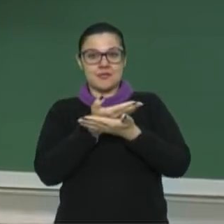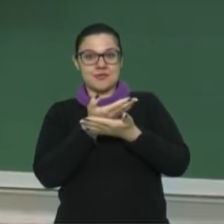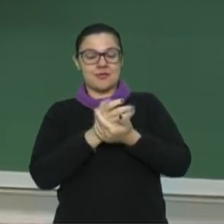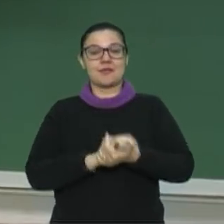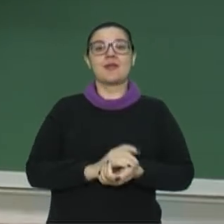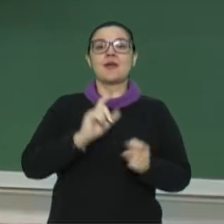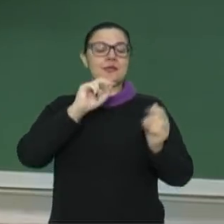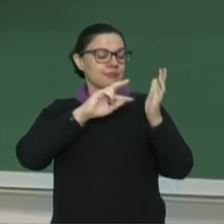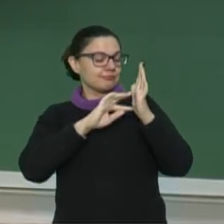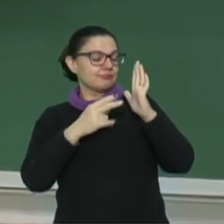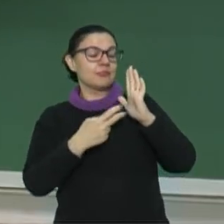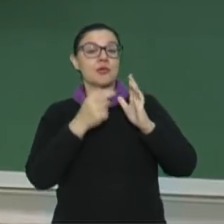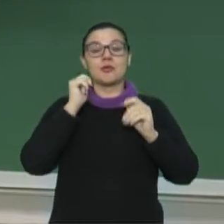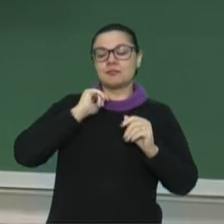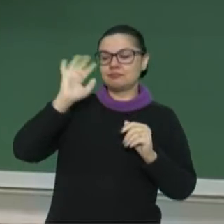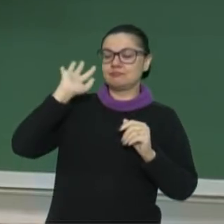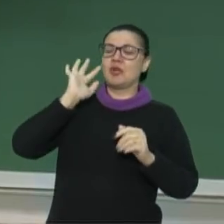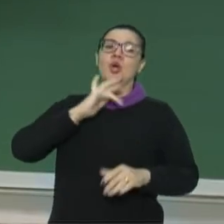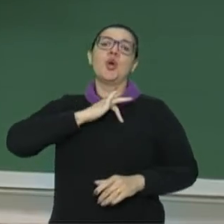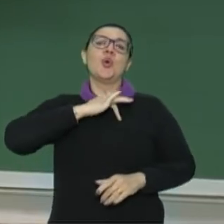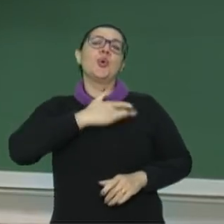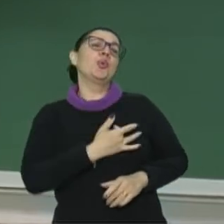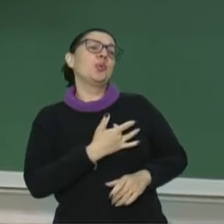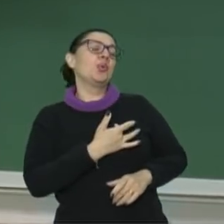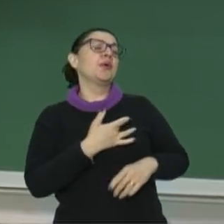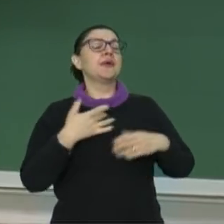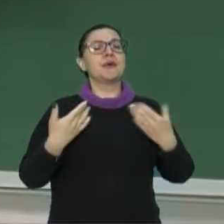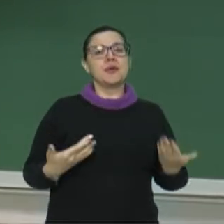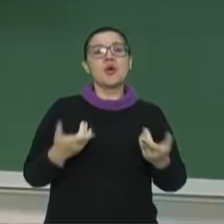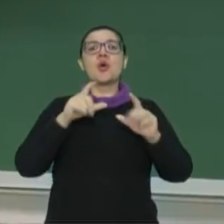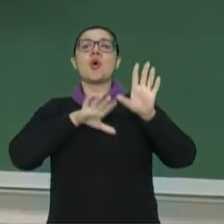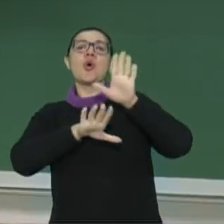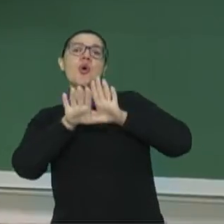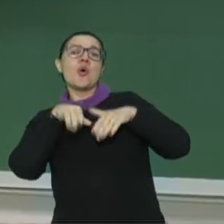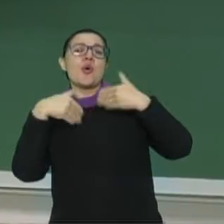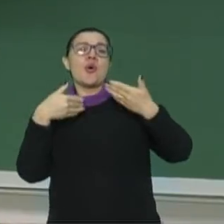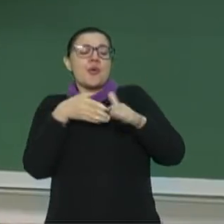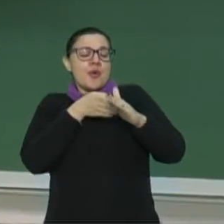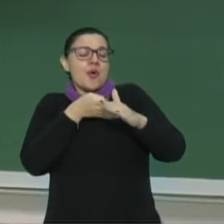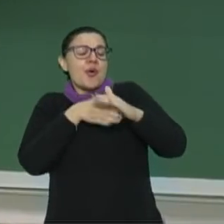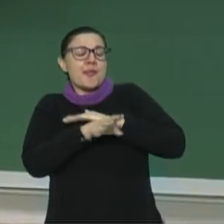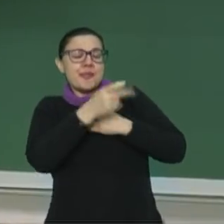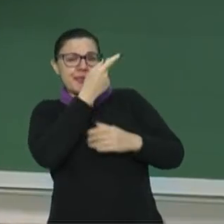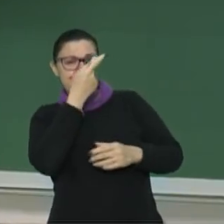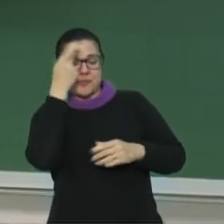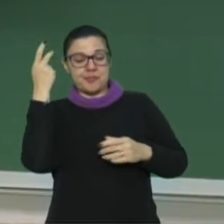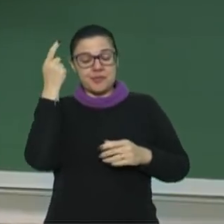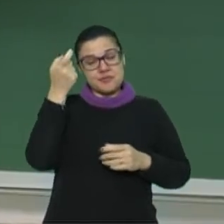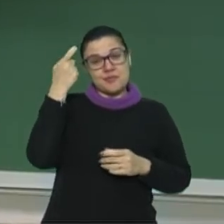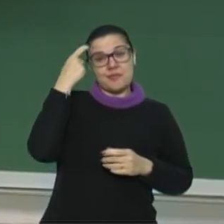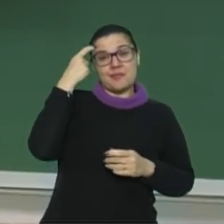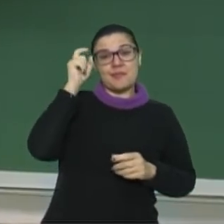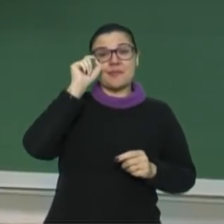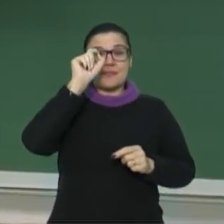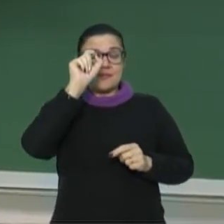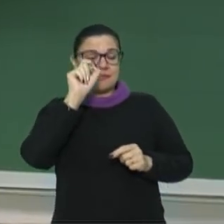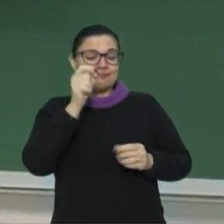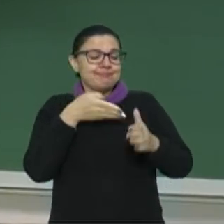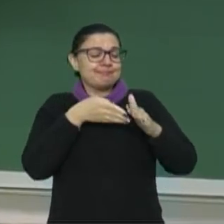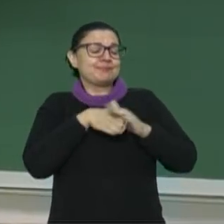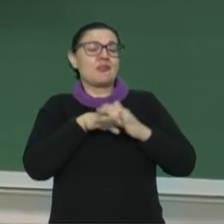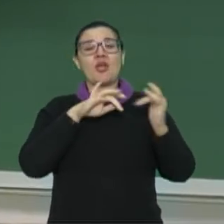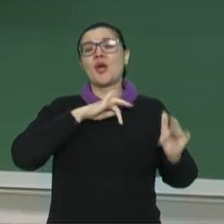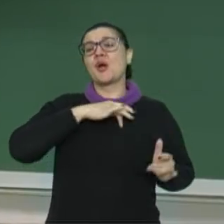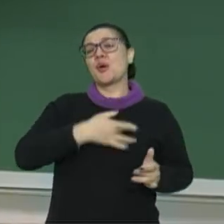aula de hoje vai pensar vitimismo, o comportamento de pessoas que agem ou se